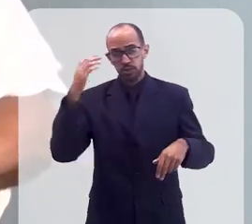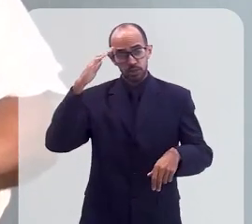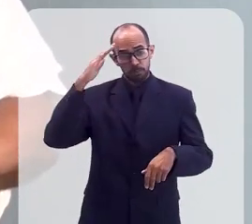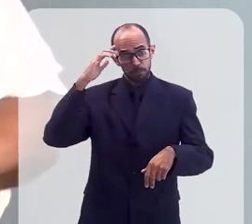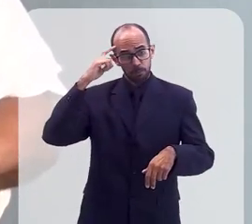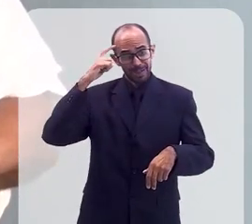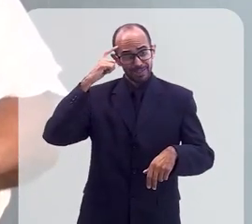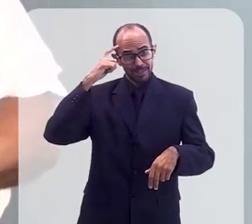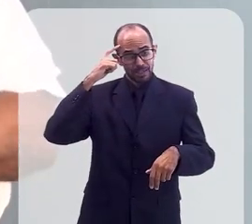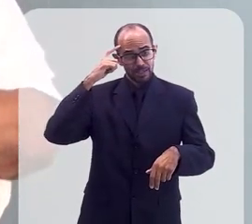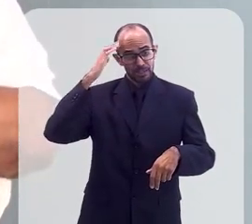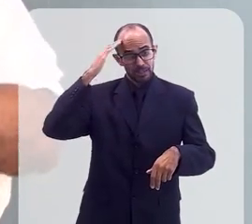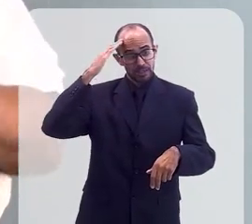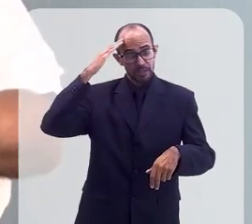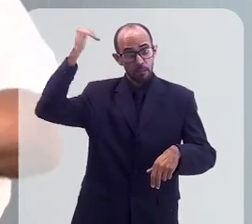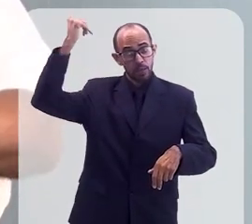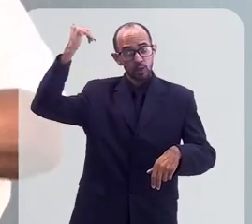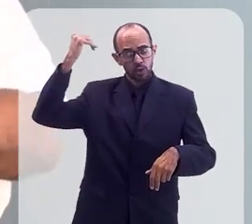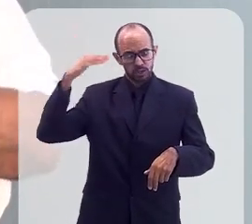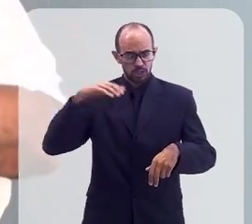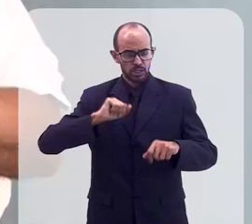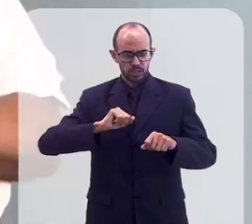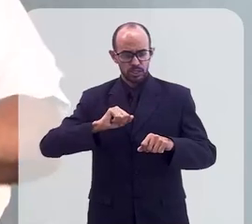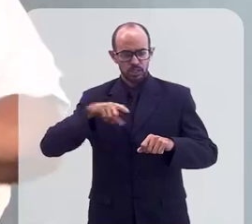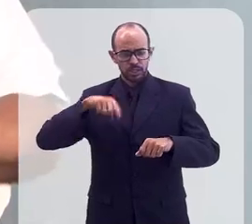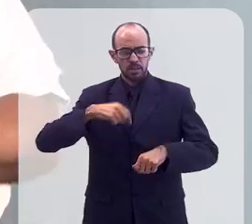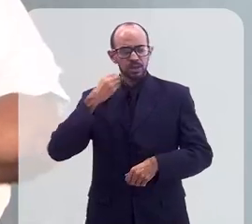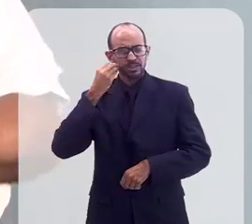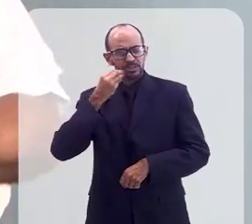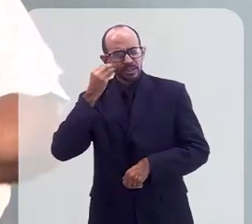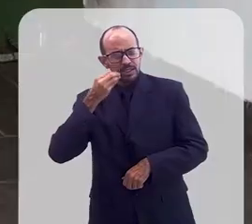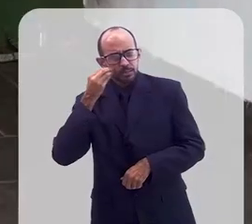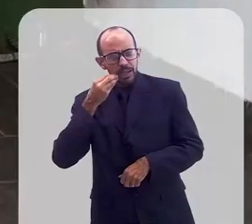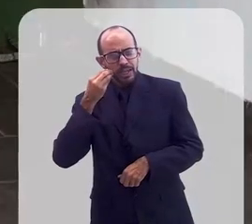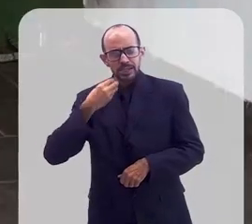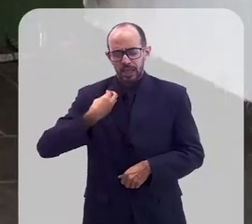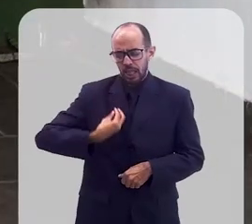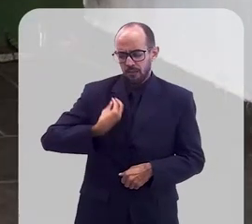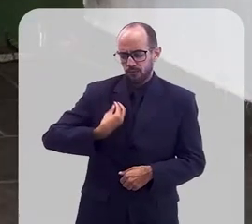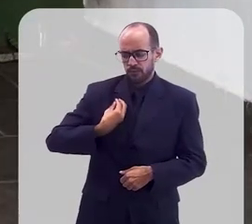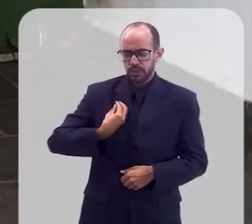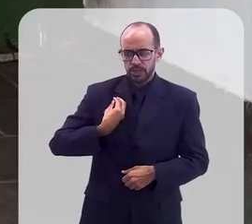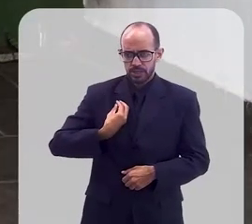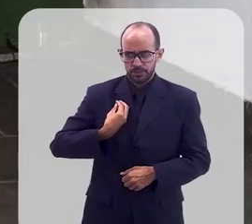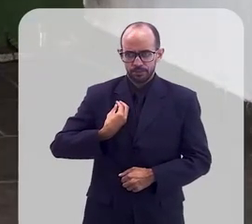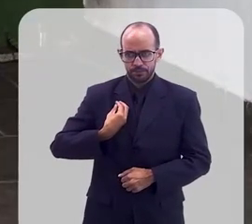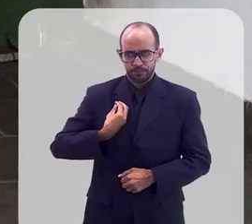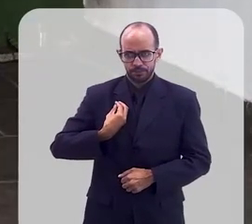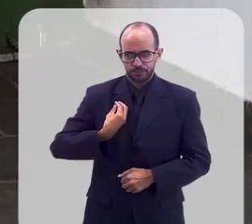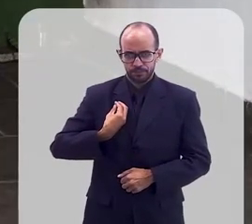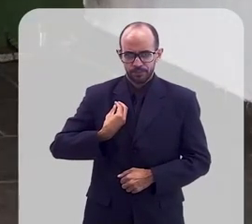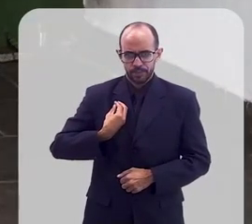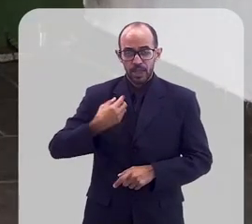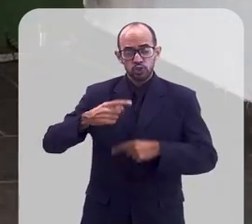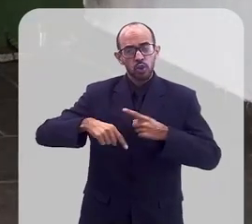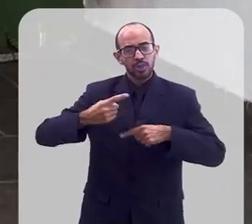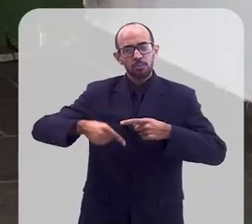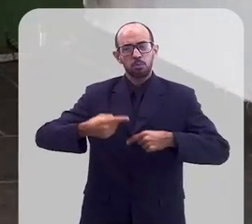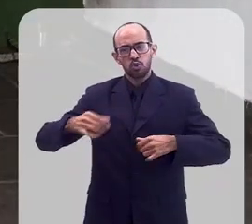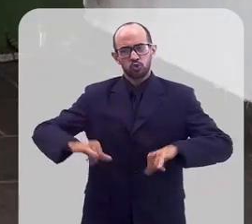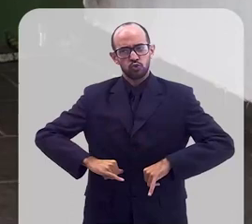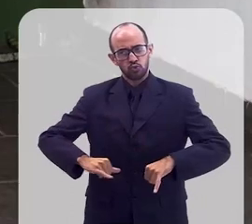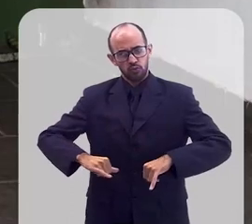sabedoria, né, que vem de saborear a vida, eu acho que a sabedoria só vem depois de um sofrimento, depois de